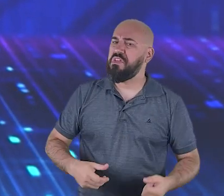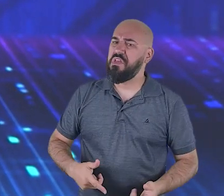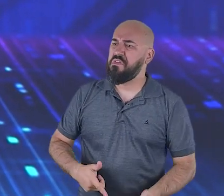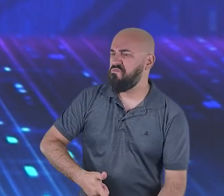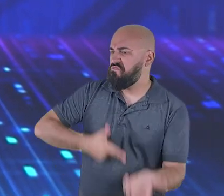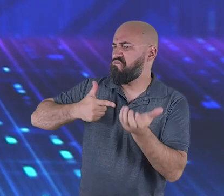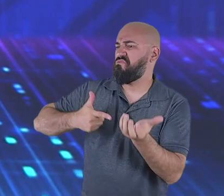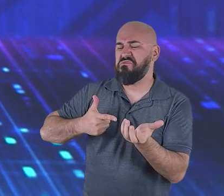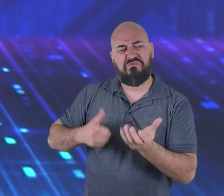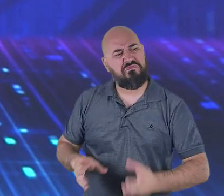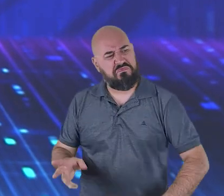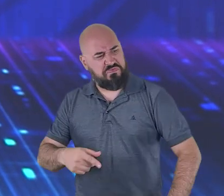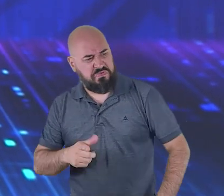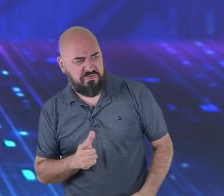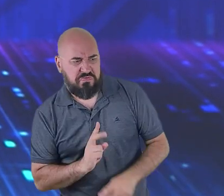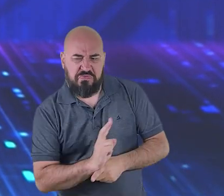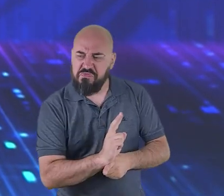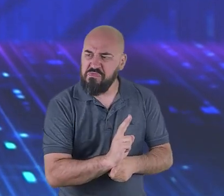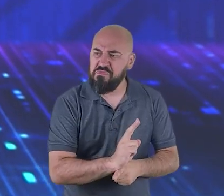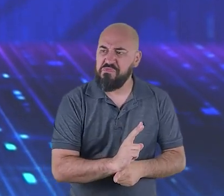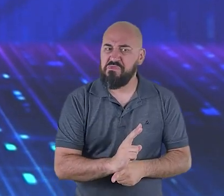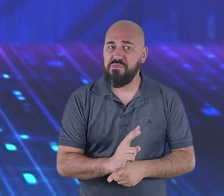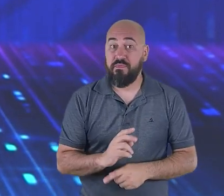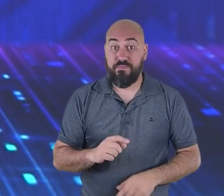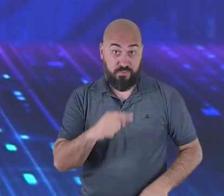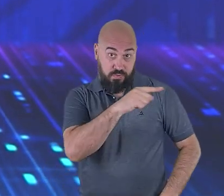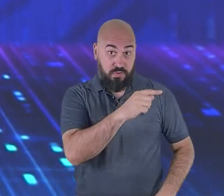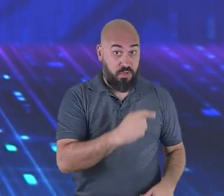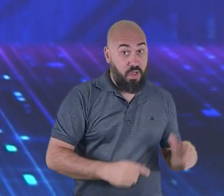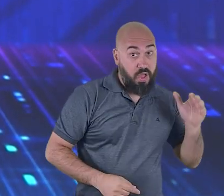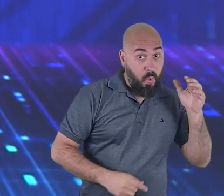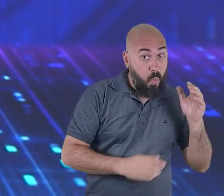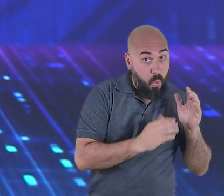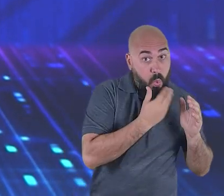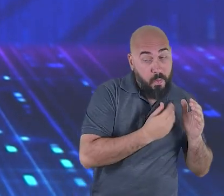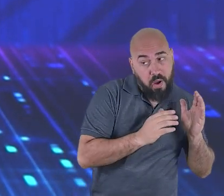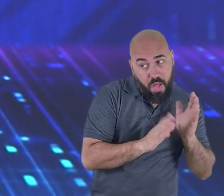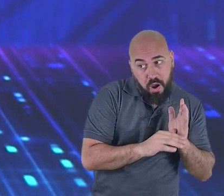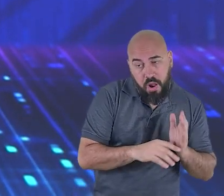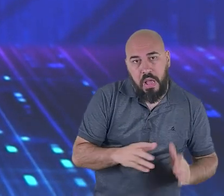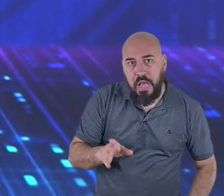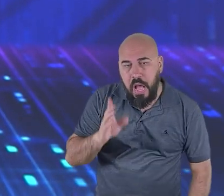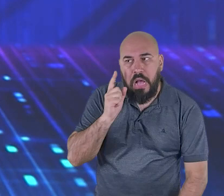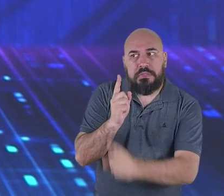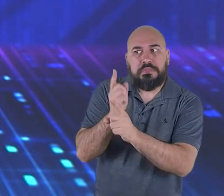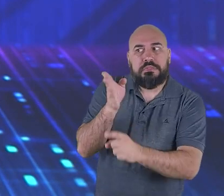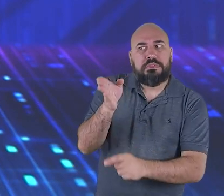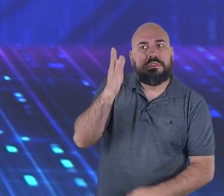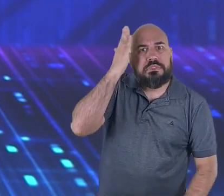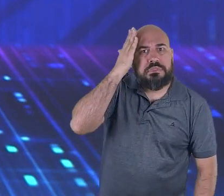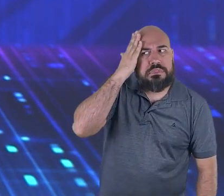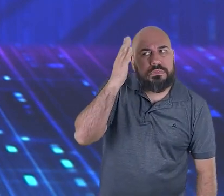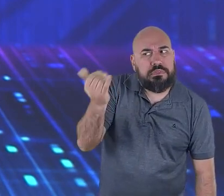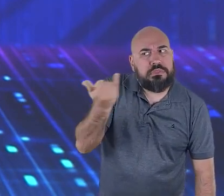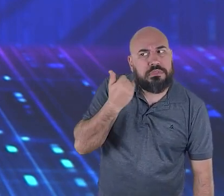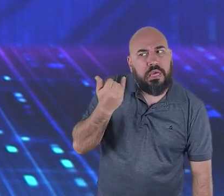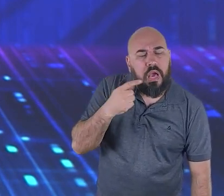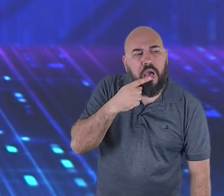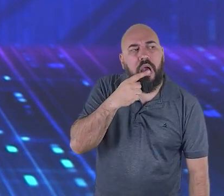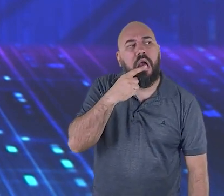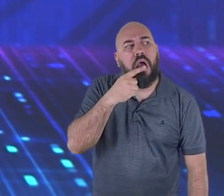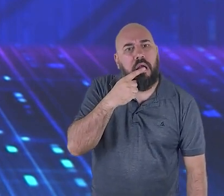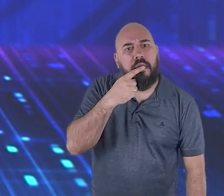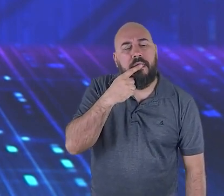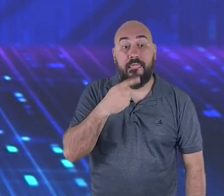encontrou um aldeão na floresta e prometeu-lhe riquezas se ele dissesse aos aldeões